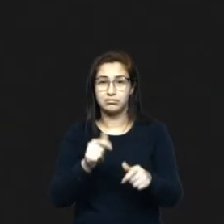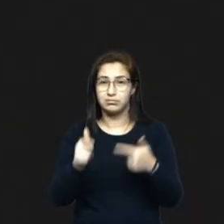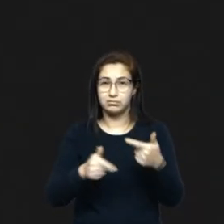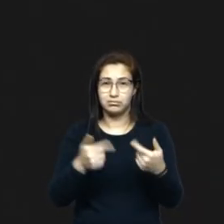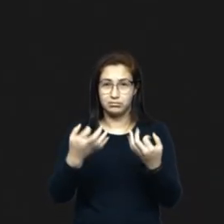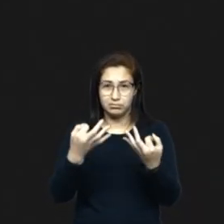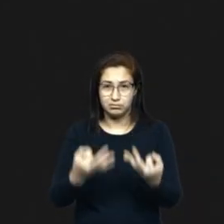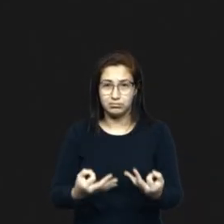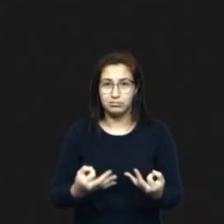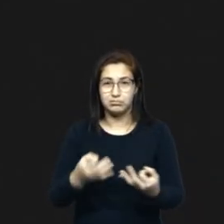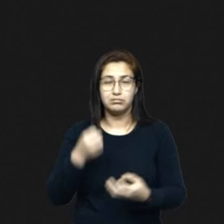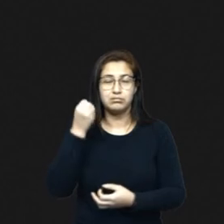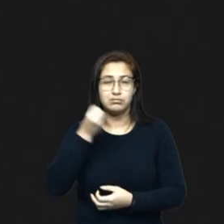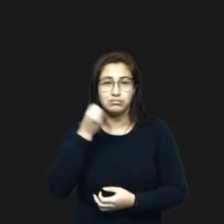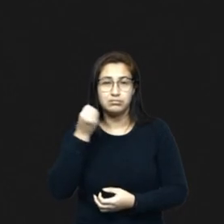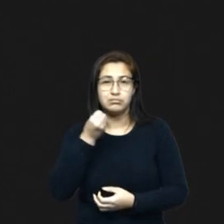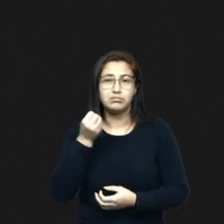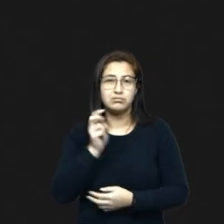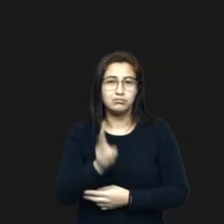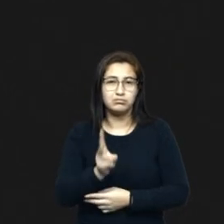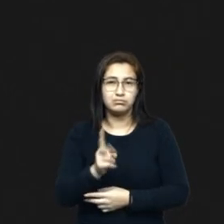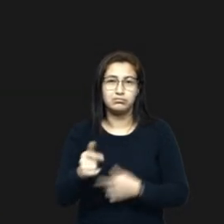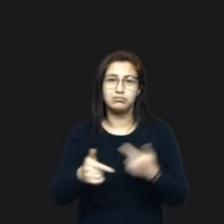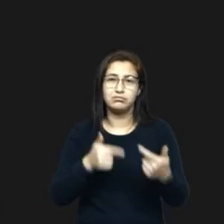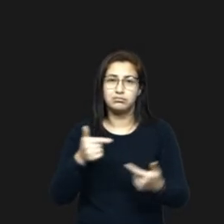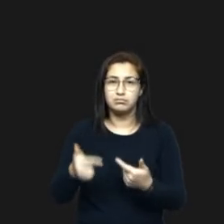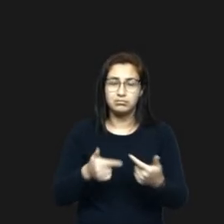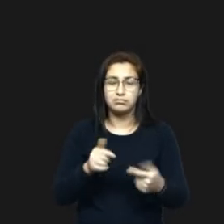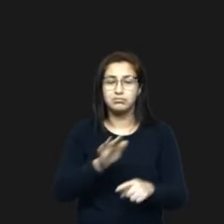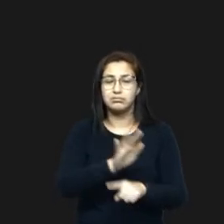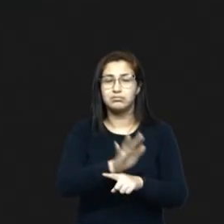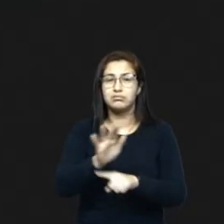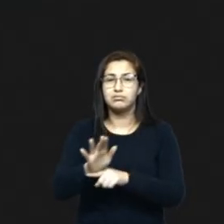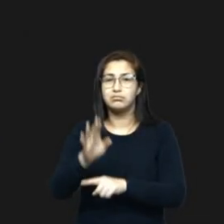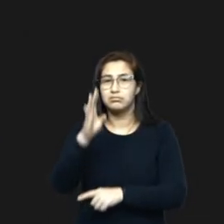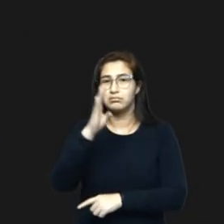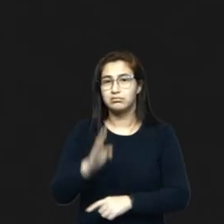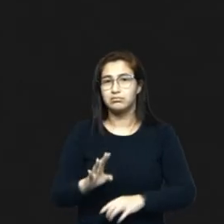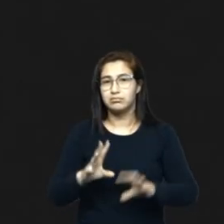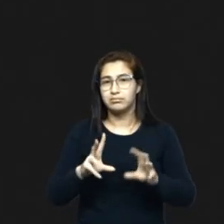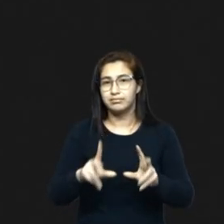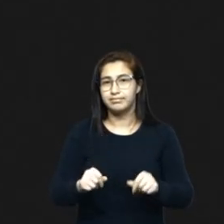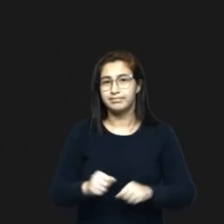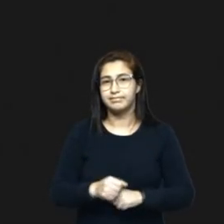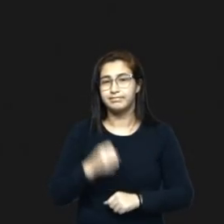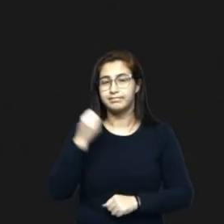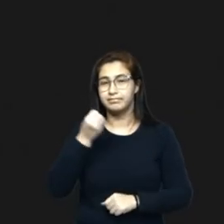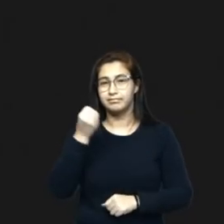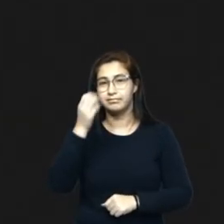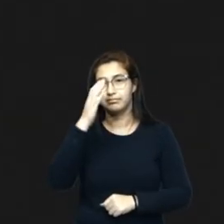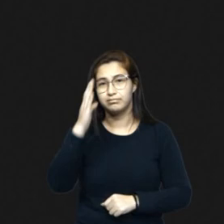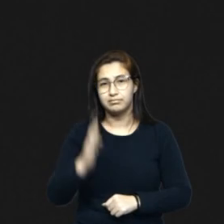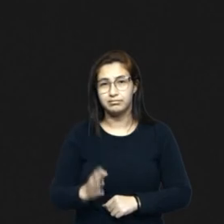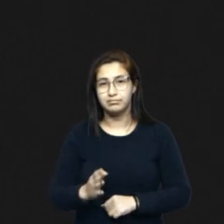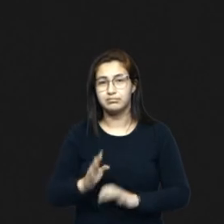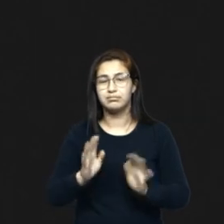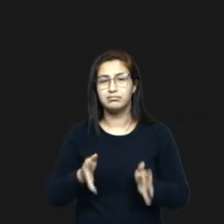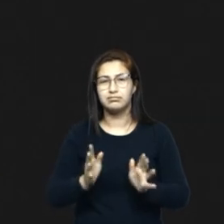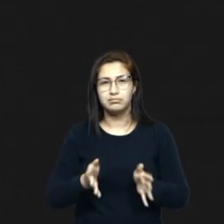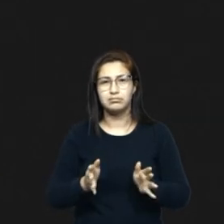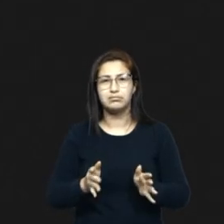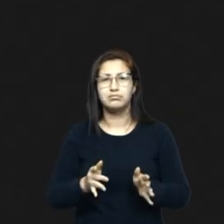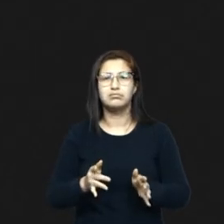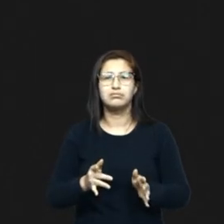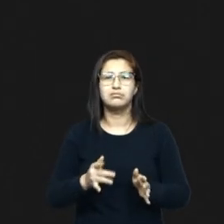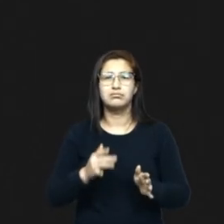senadores irão trabalhar ali em prol do Brasil. O Senado brasileiro já fez tanto por esse país, tantas